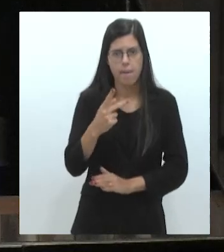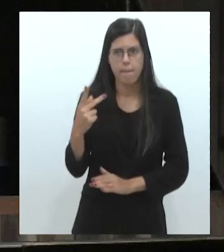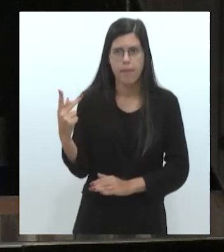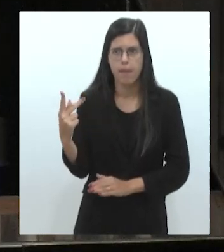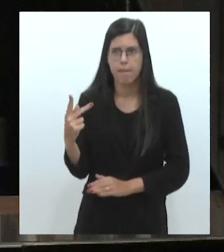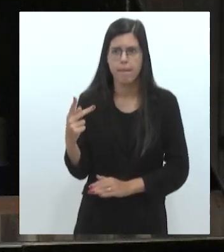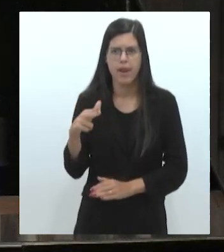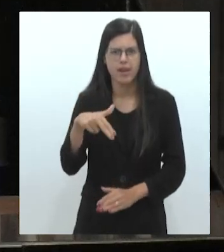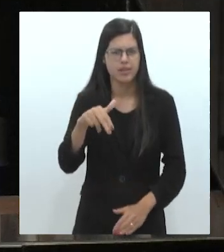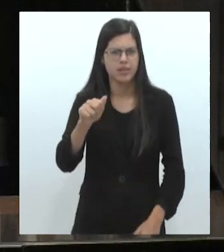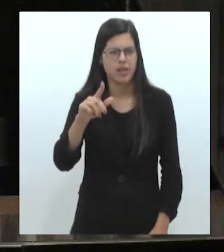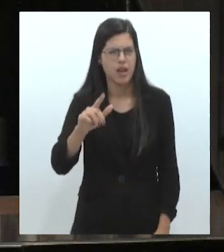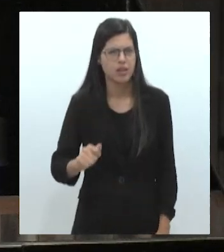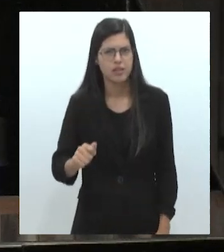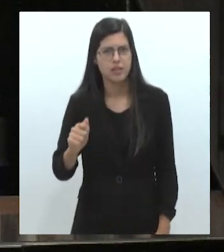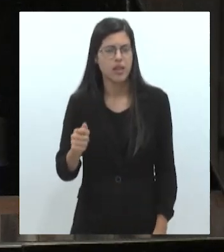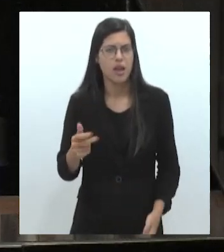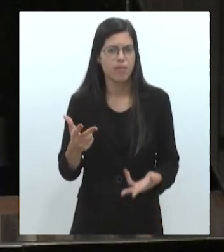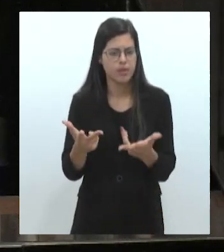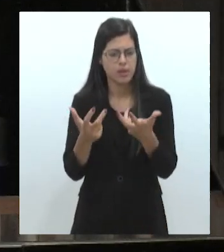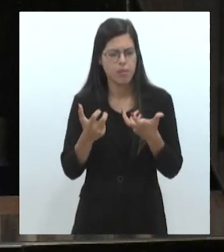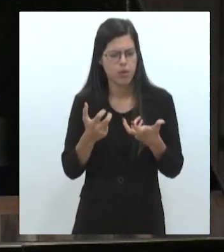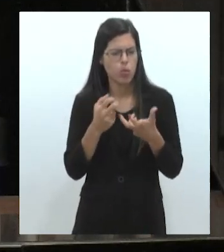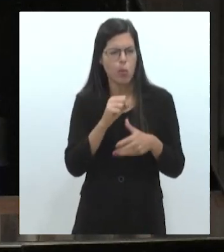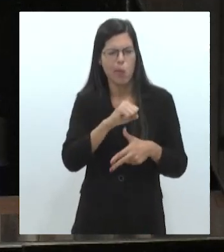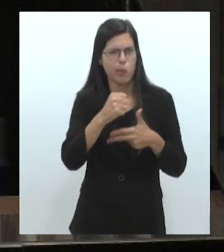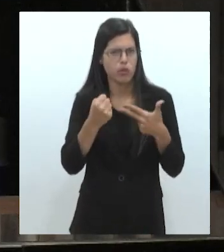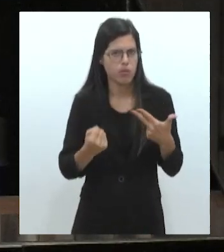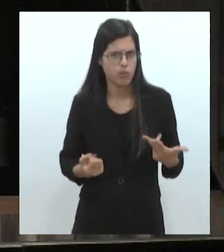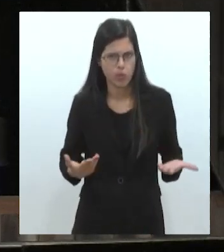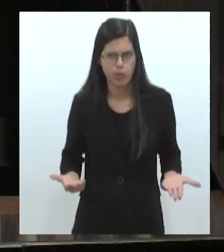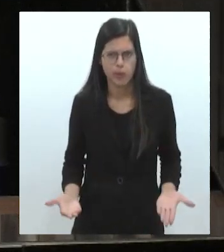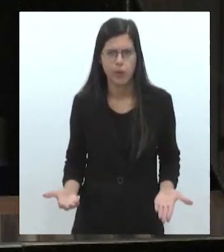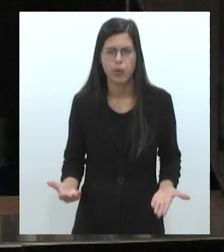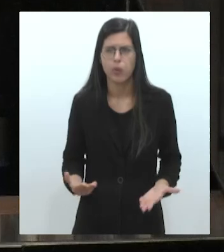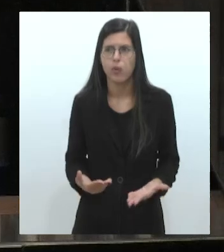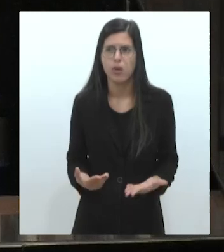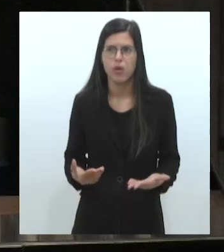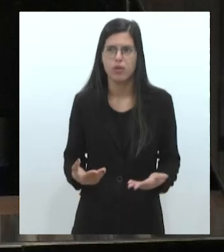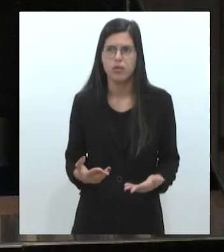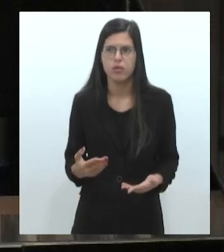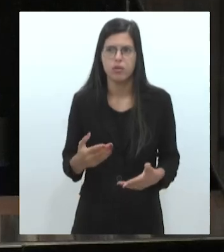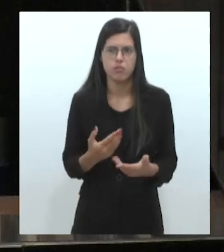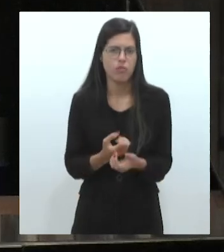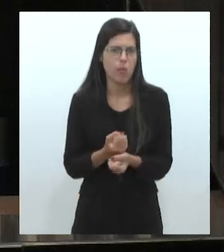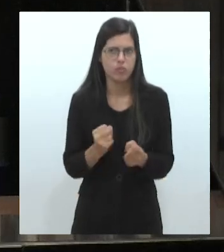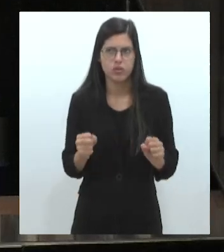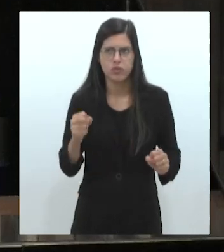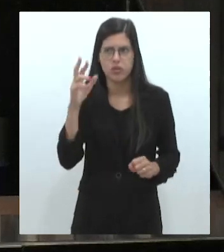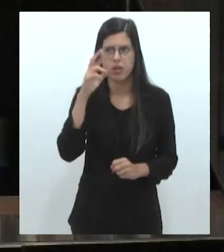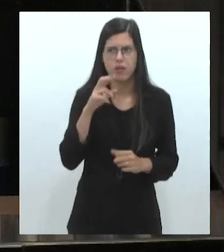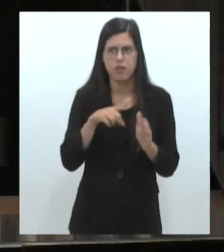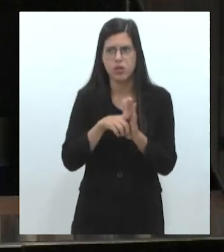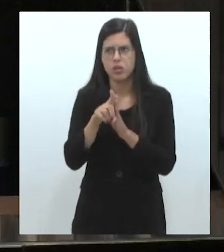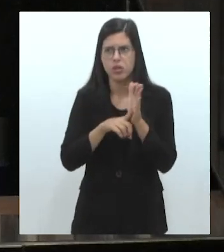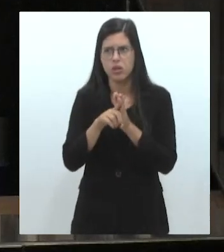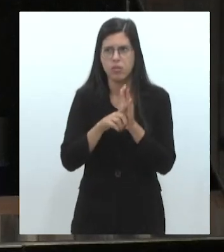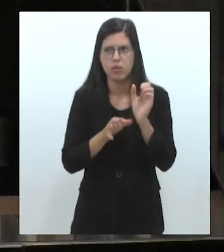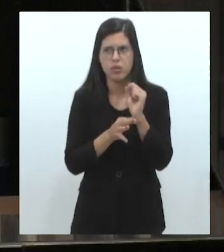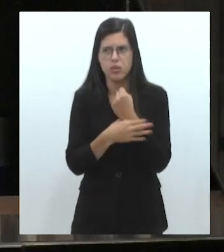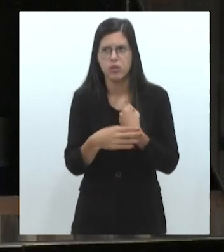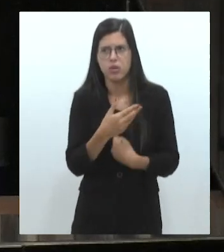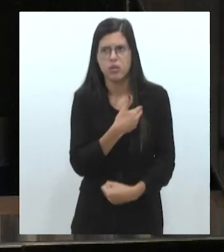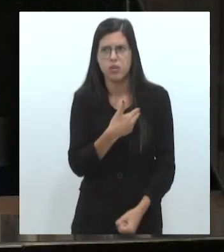nada disso é visto pelo poder público? E nada disso é possível de ser investigado pela segurança pública do nosso